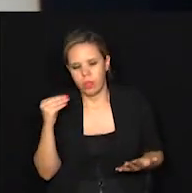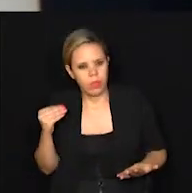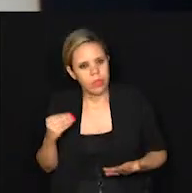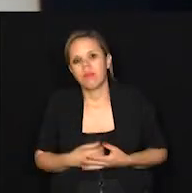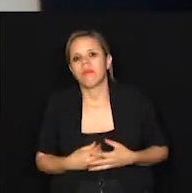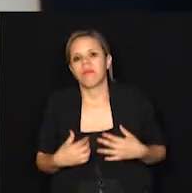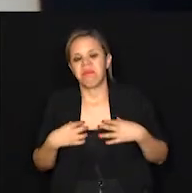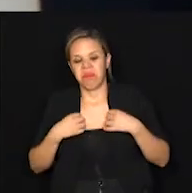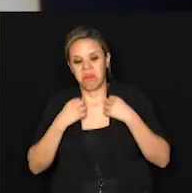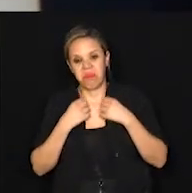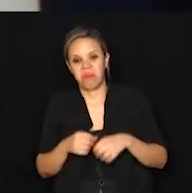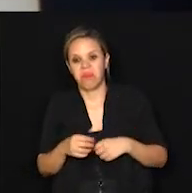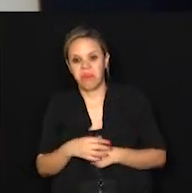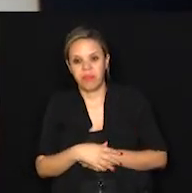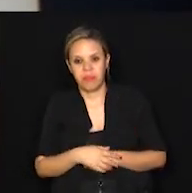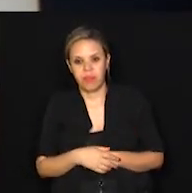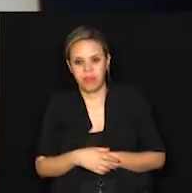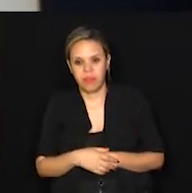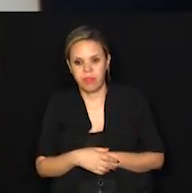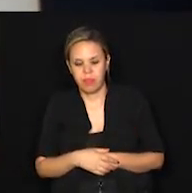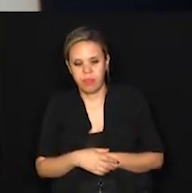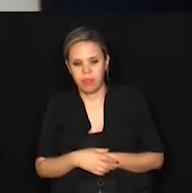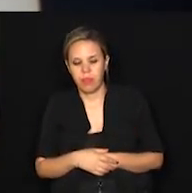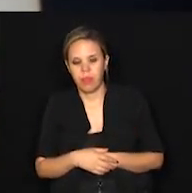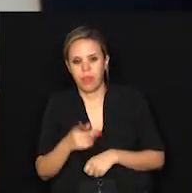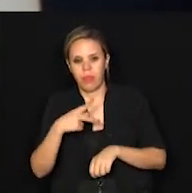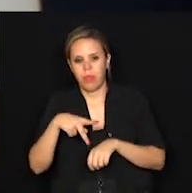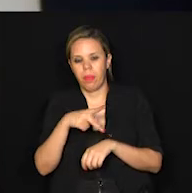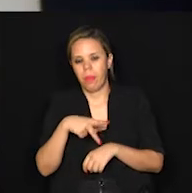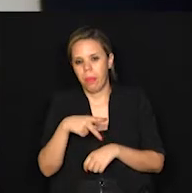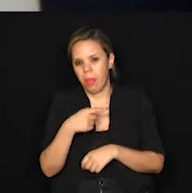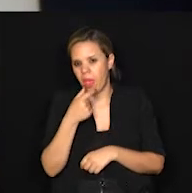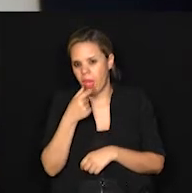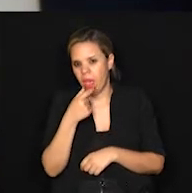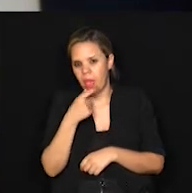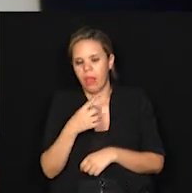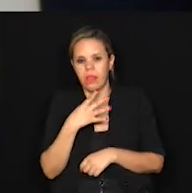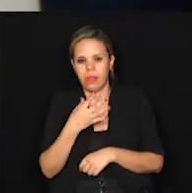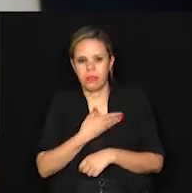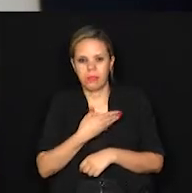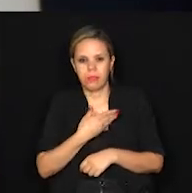crianças que têm sofrido agressões psicológicas, físicas,